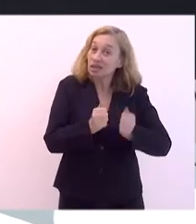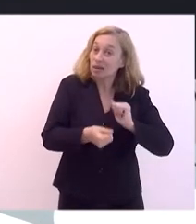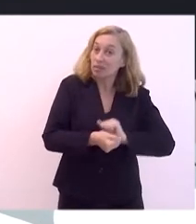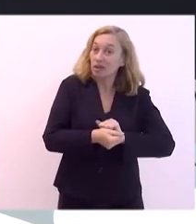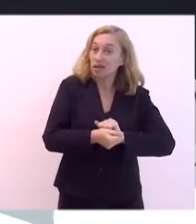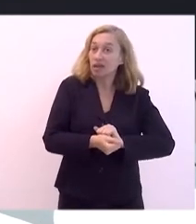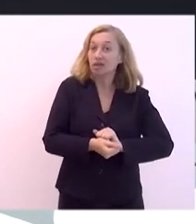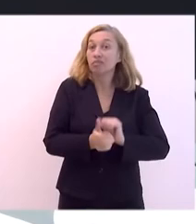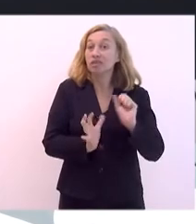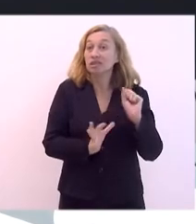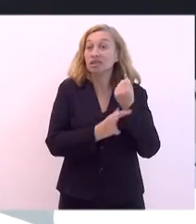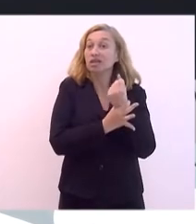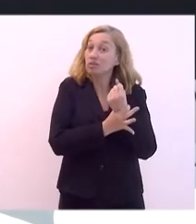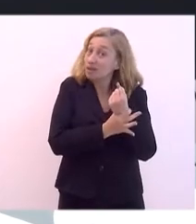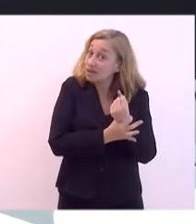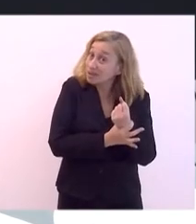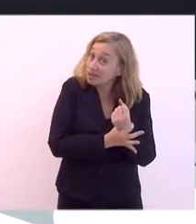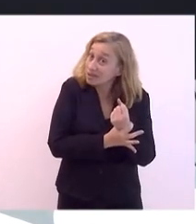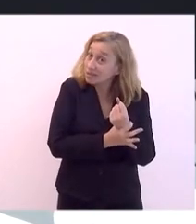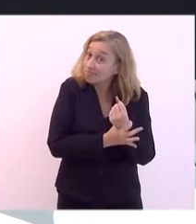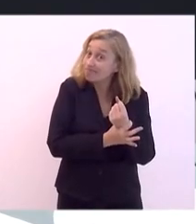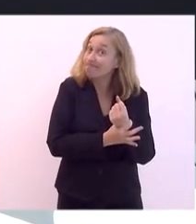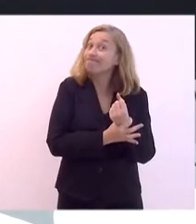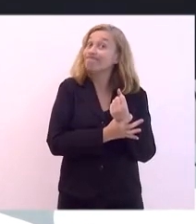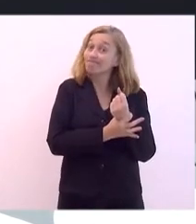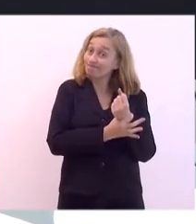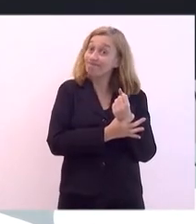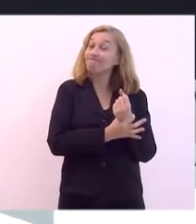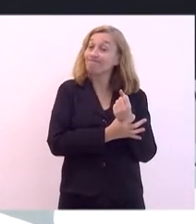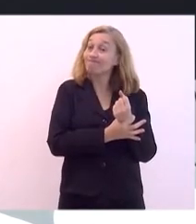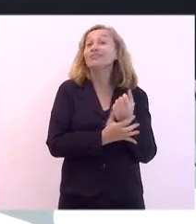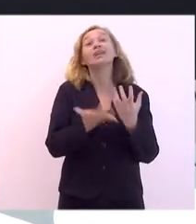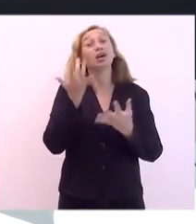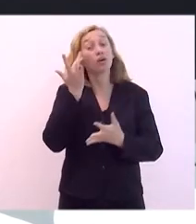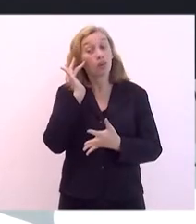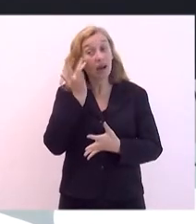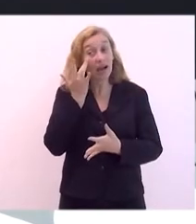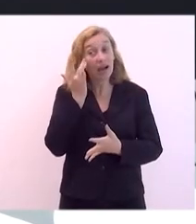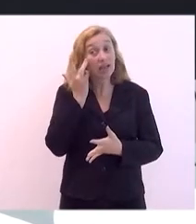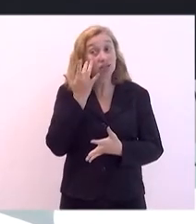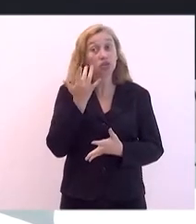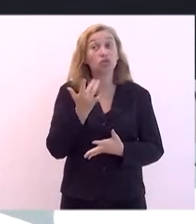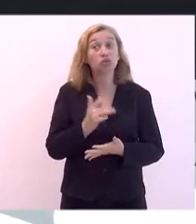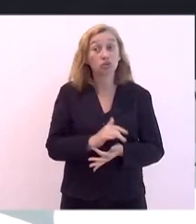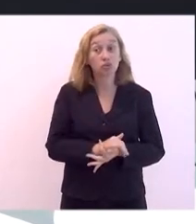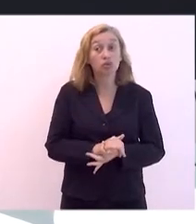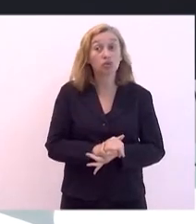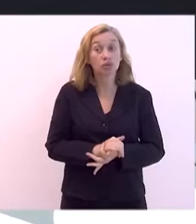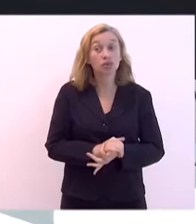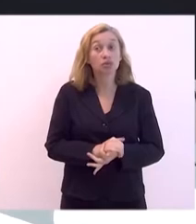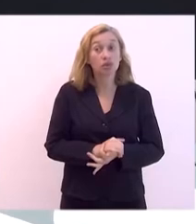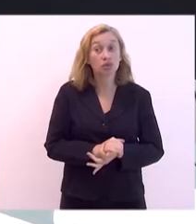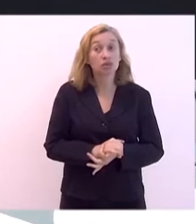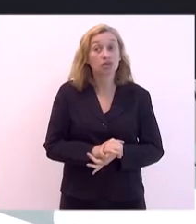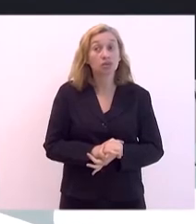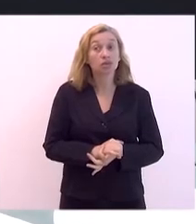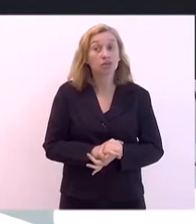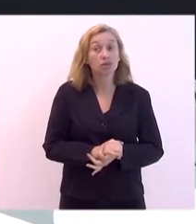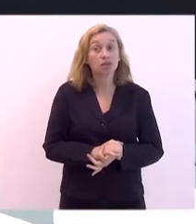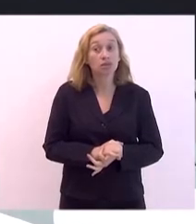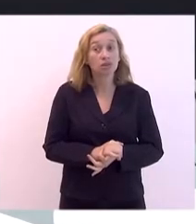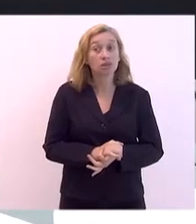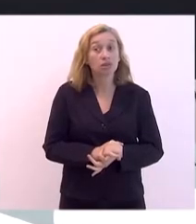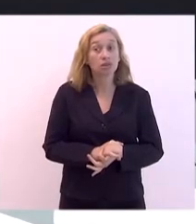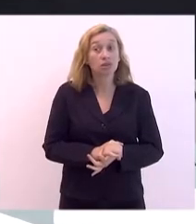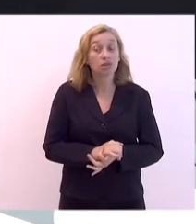por segurança, né, eu acho que cabe. Já tem GNV de fábrica também.